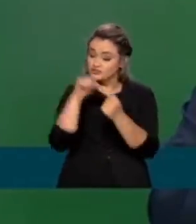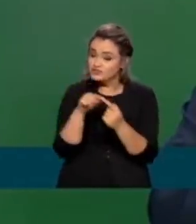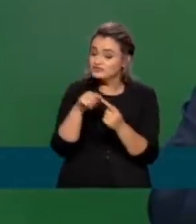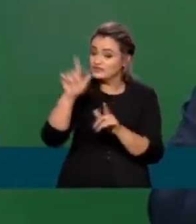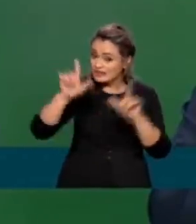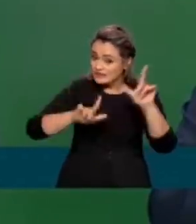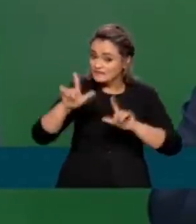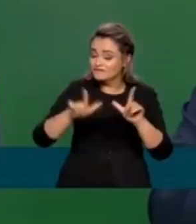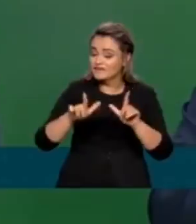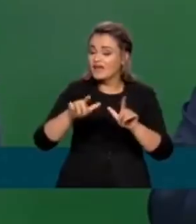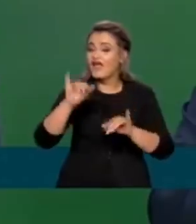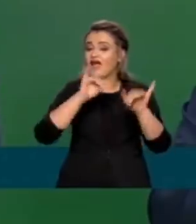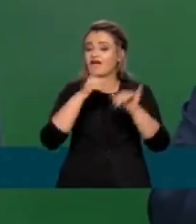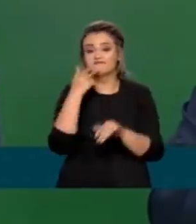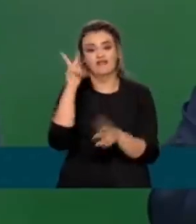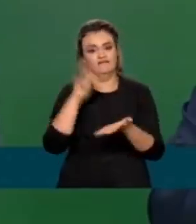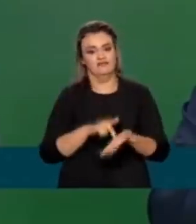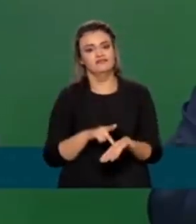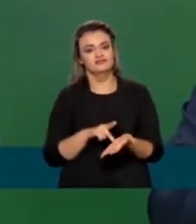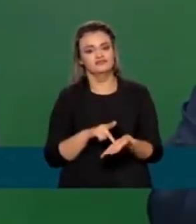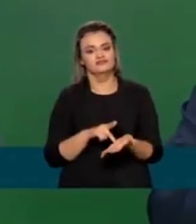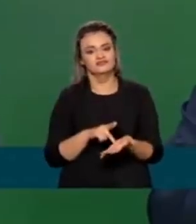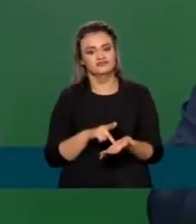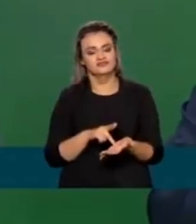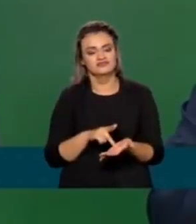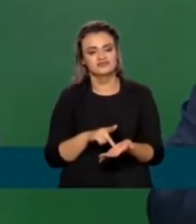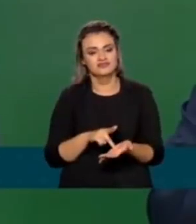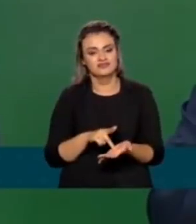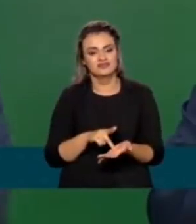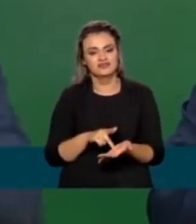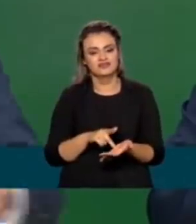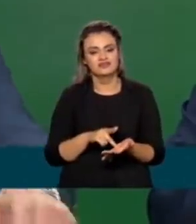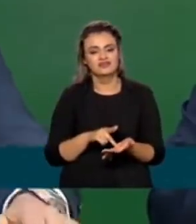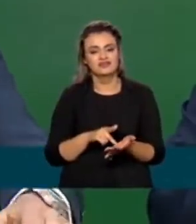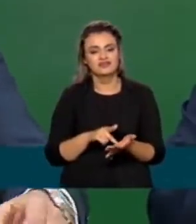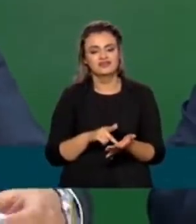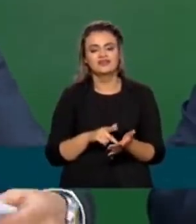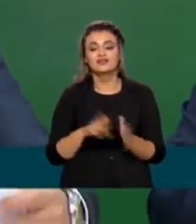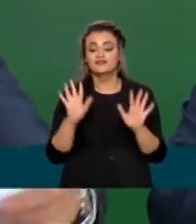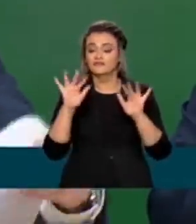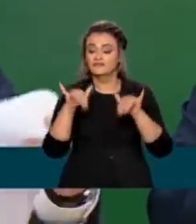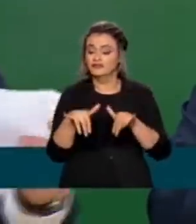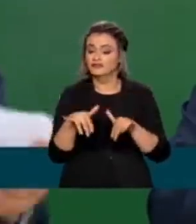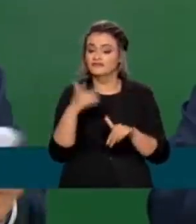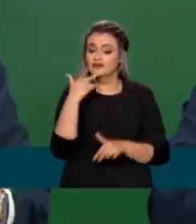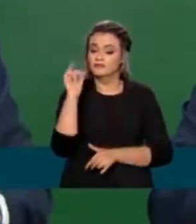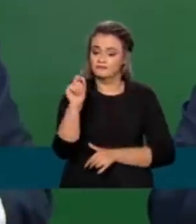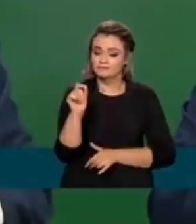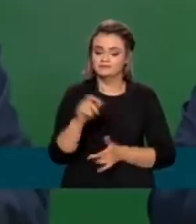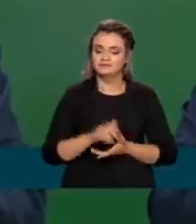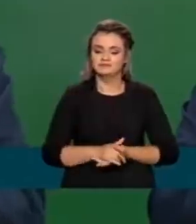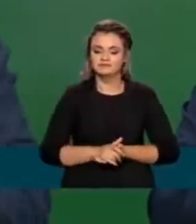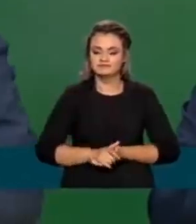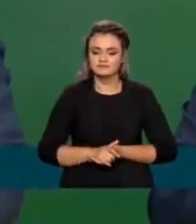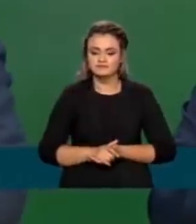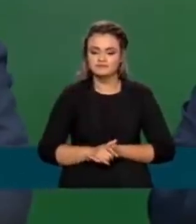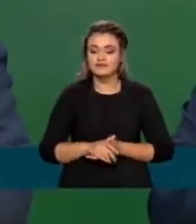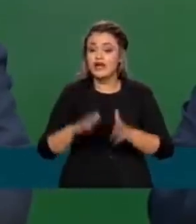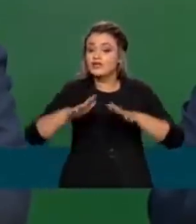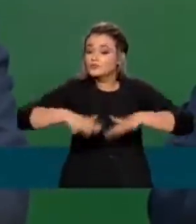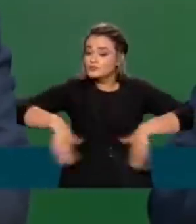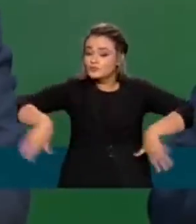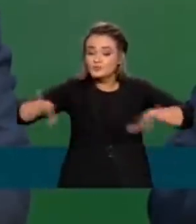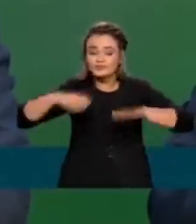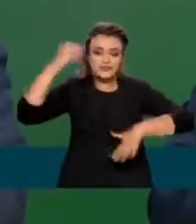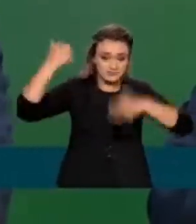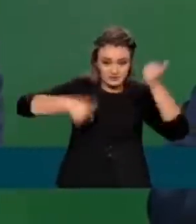imprensa é de falar a verdade. E, por fim, queria lembrar que todos os fatos